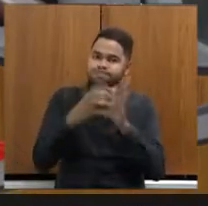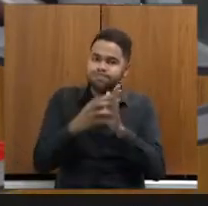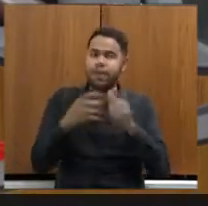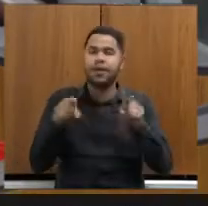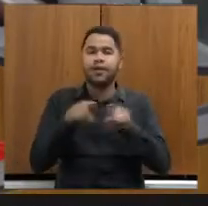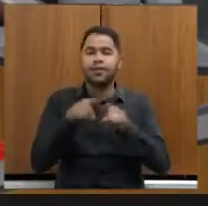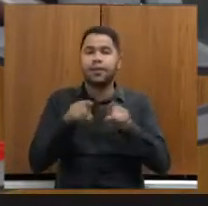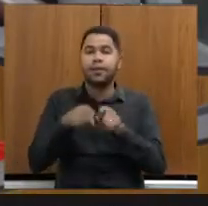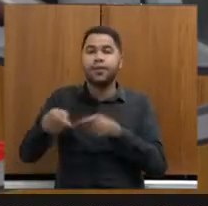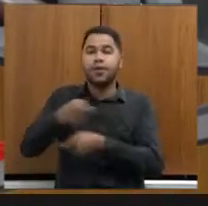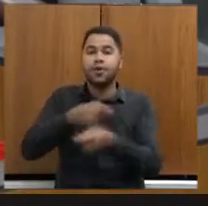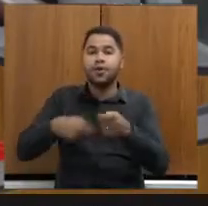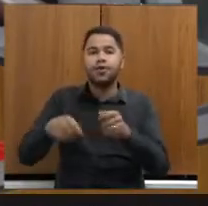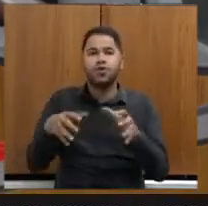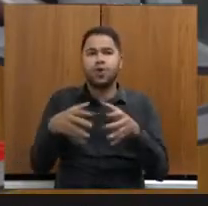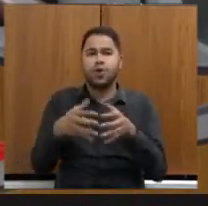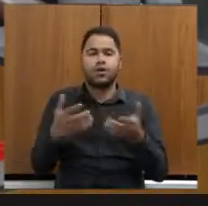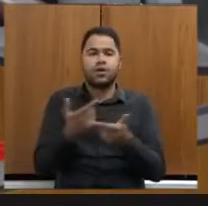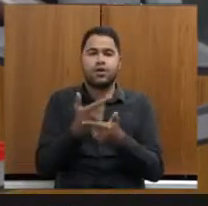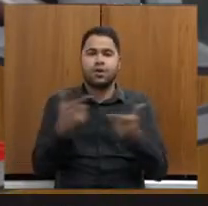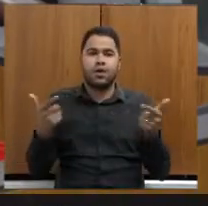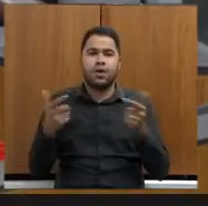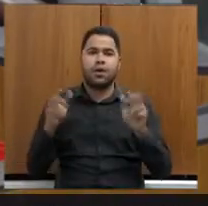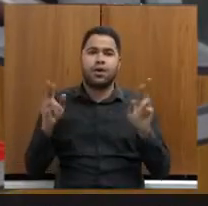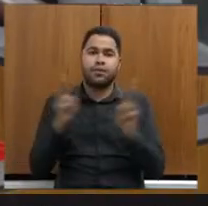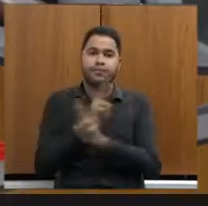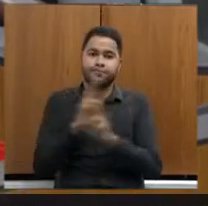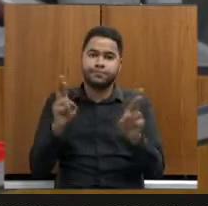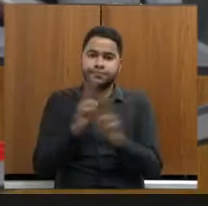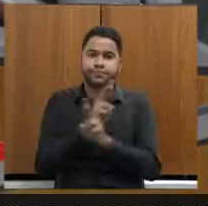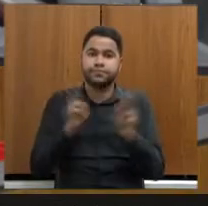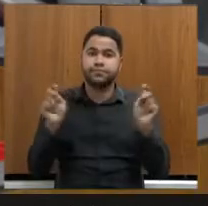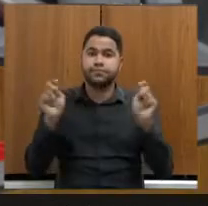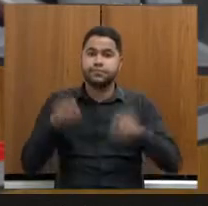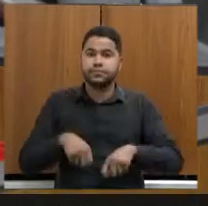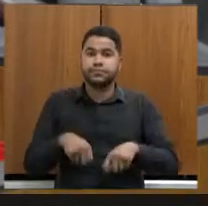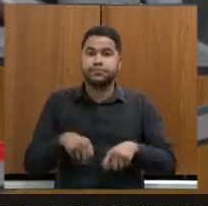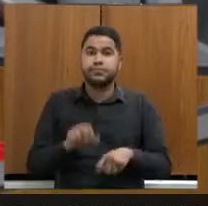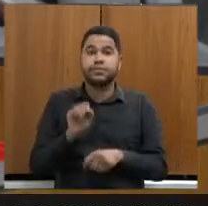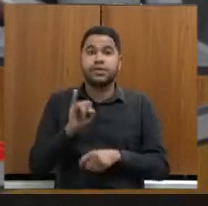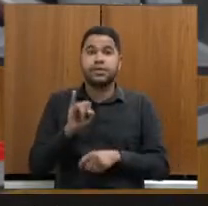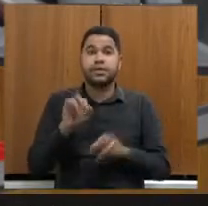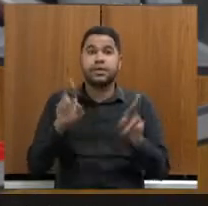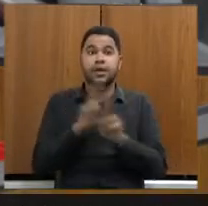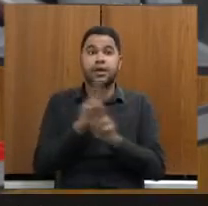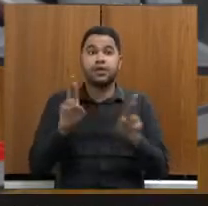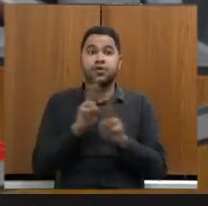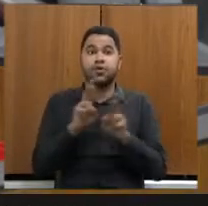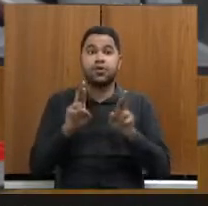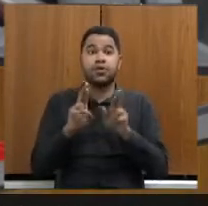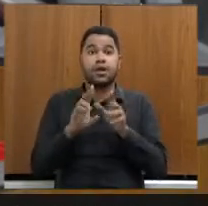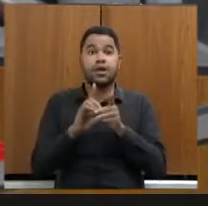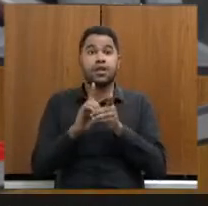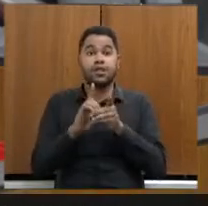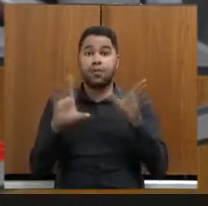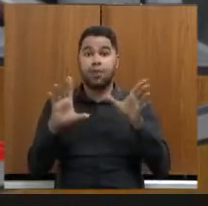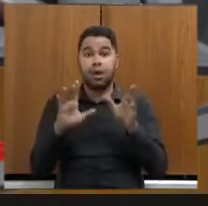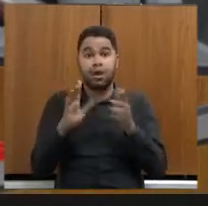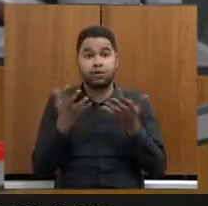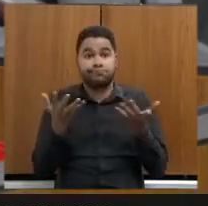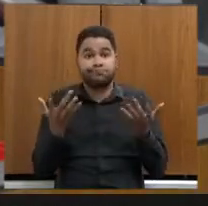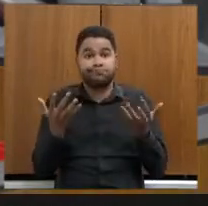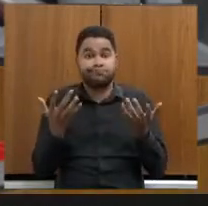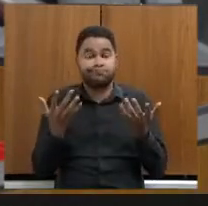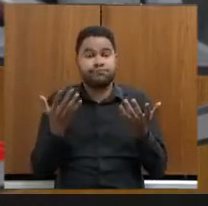não é não existem relações possíveis Se não forem relações democráticas de trabalho não é